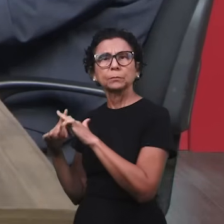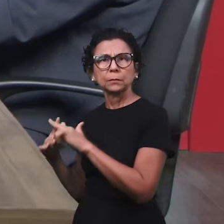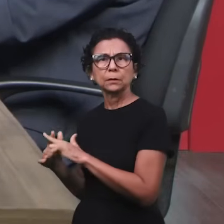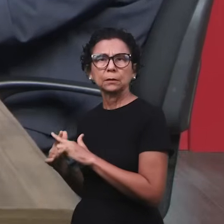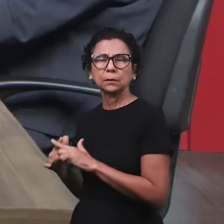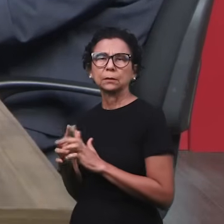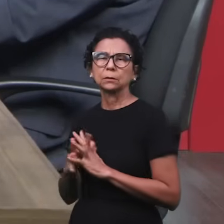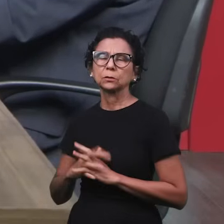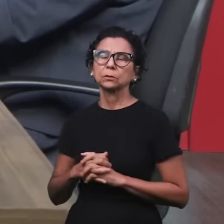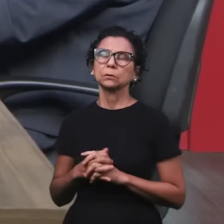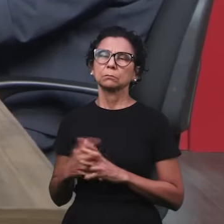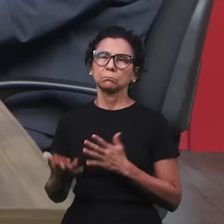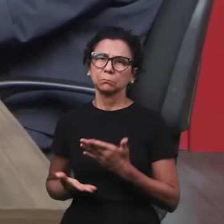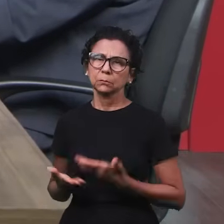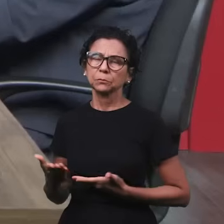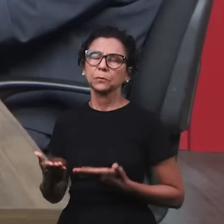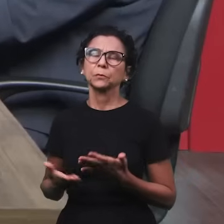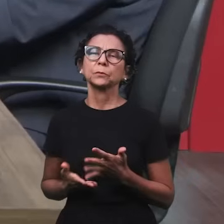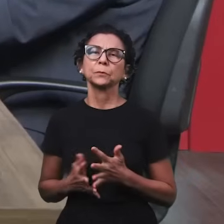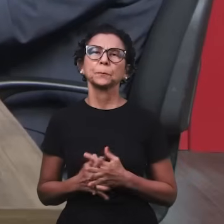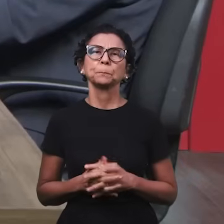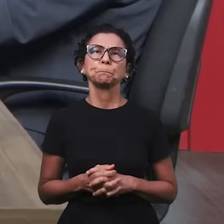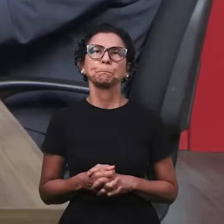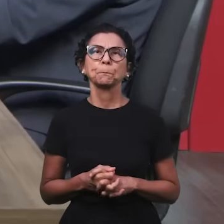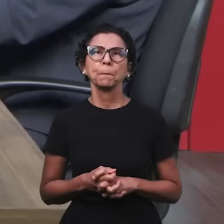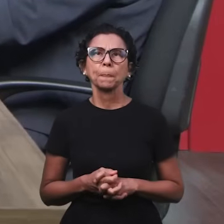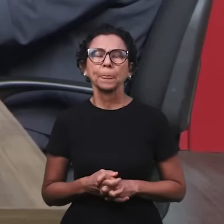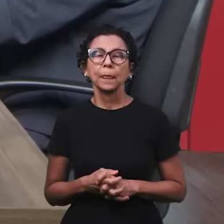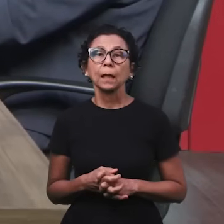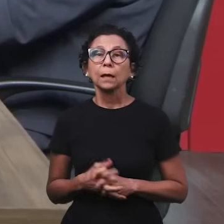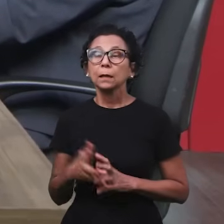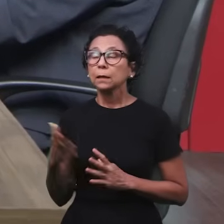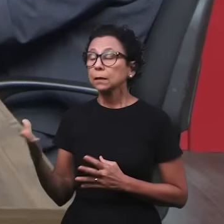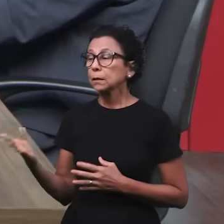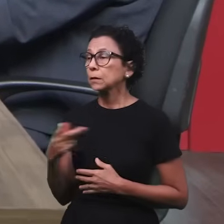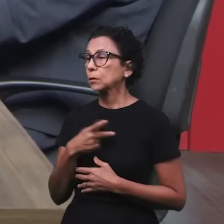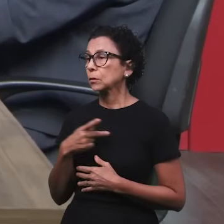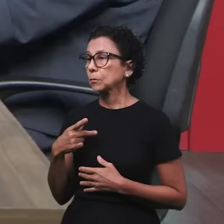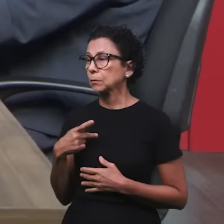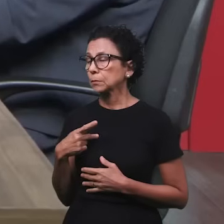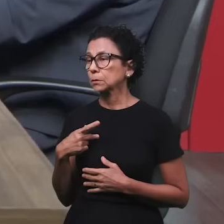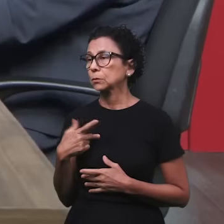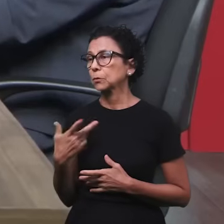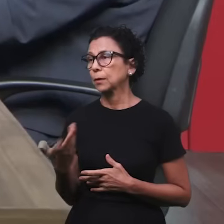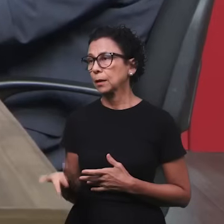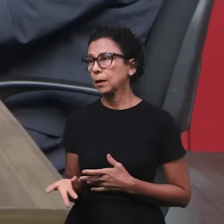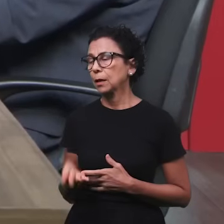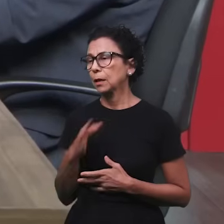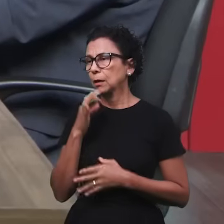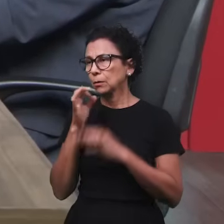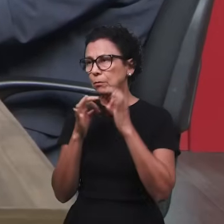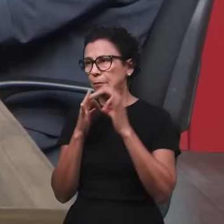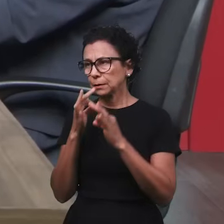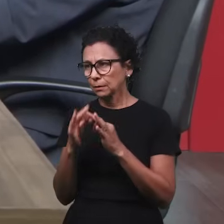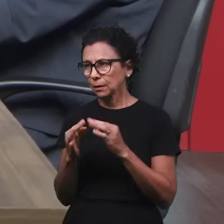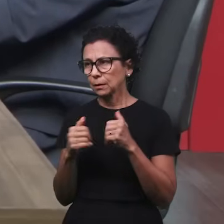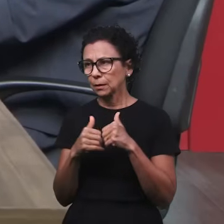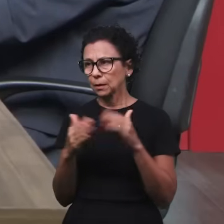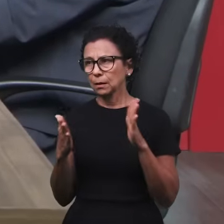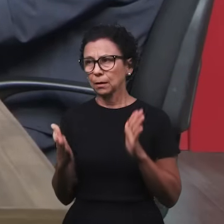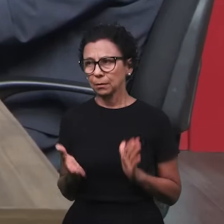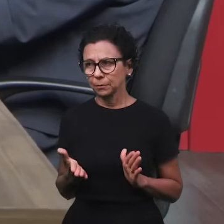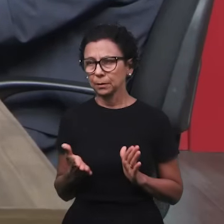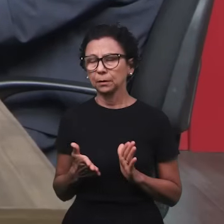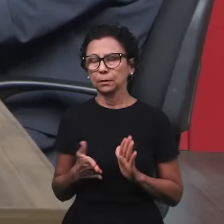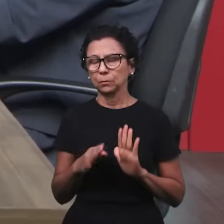até mesmo para já iniciar aqui com o pastor Gilson, eu gostaria que o pastor Gilson falasse um pouco a respeito, como introdução desse